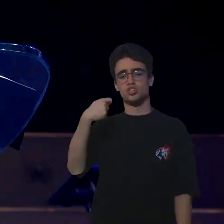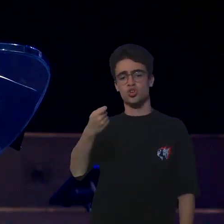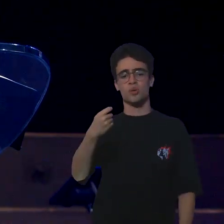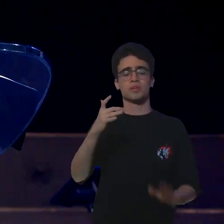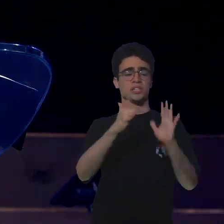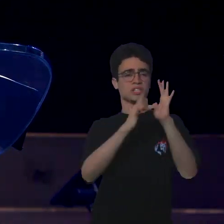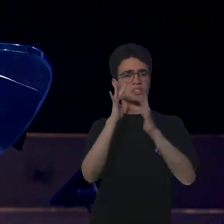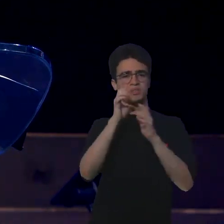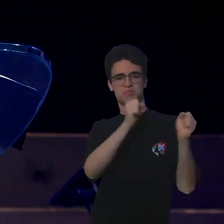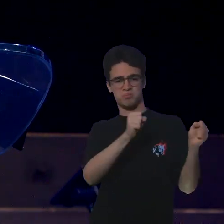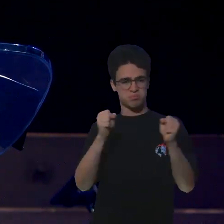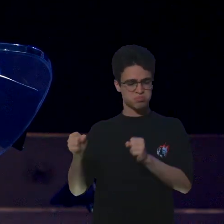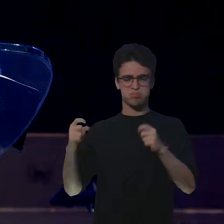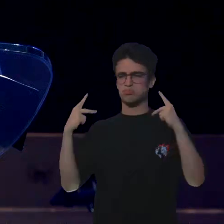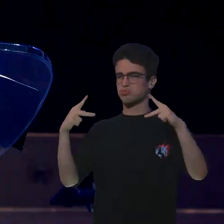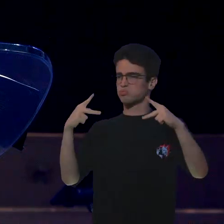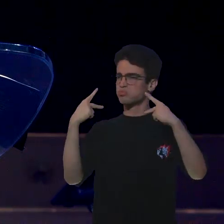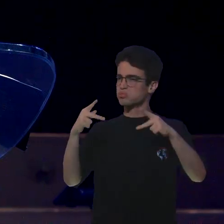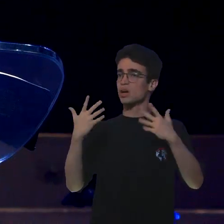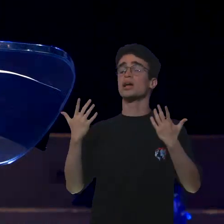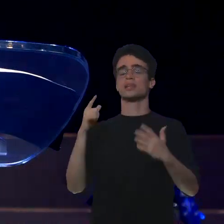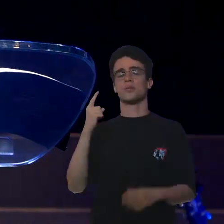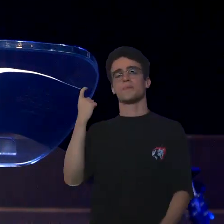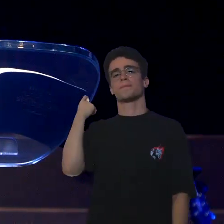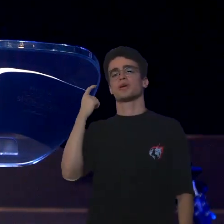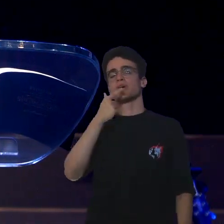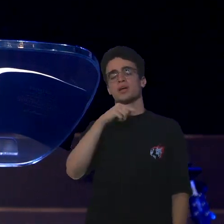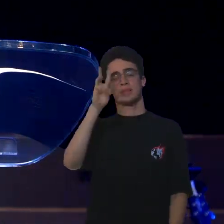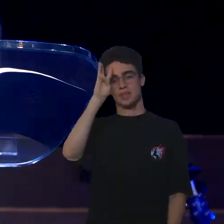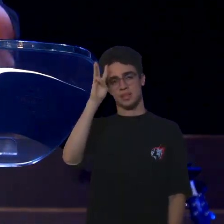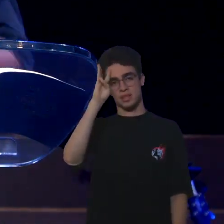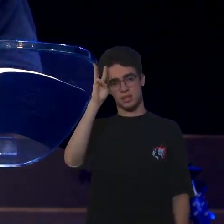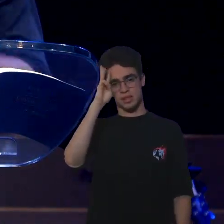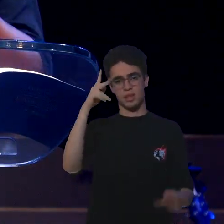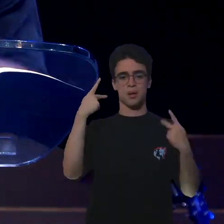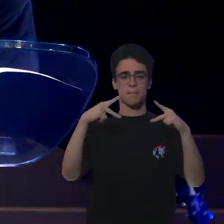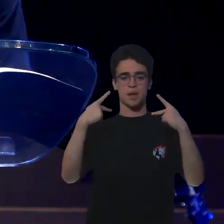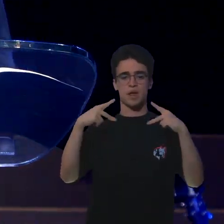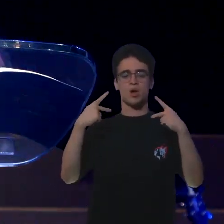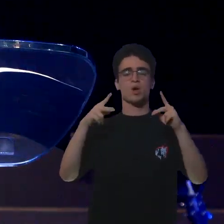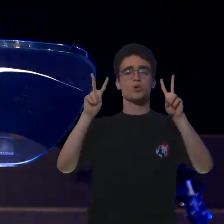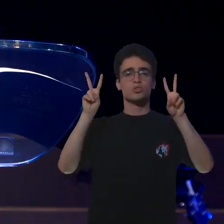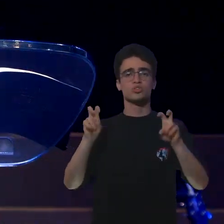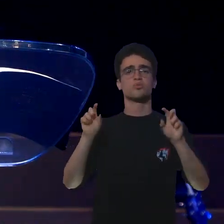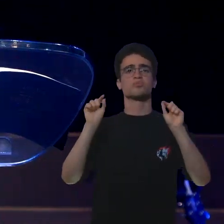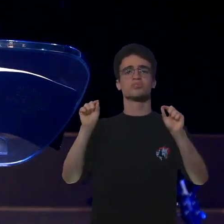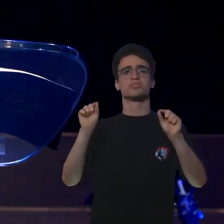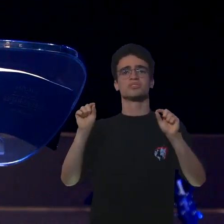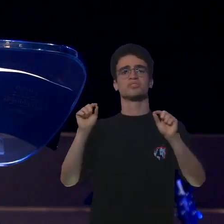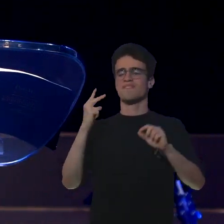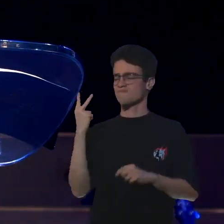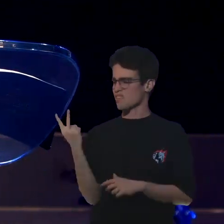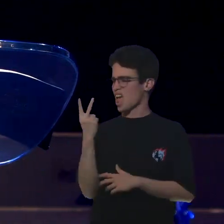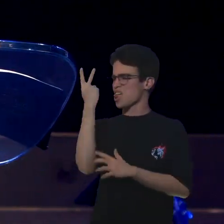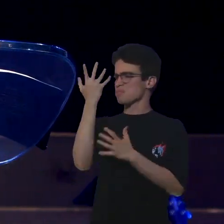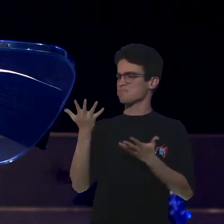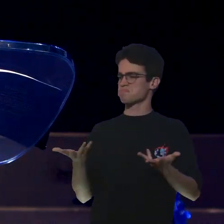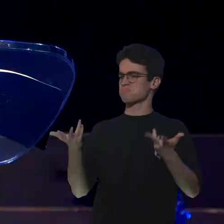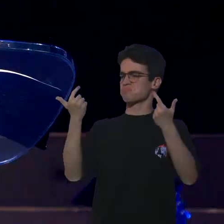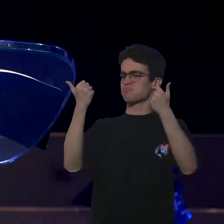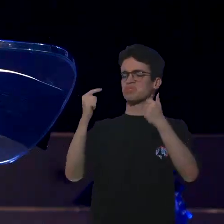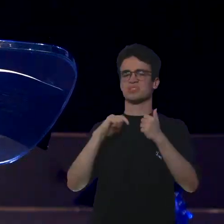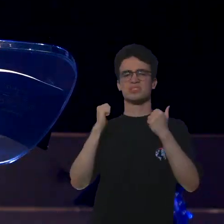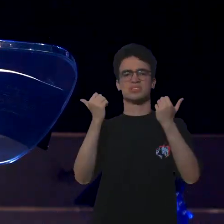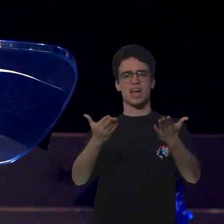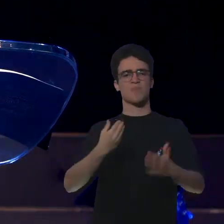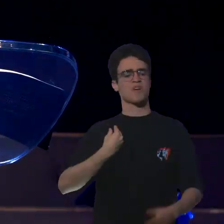evangelho, o Jonatas pregou na terça-feira sobre valores extraordinários que levam uma vida extraordinária, e um desses valores